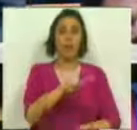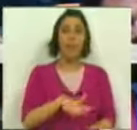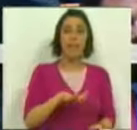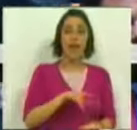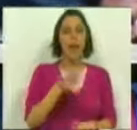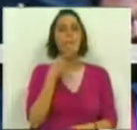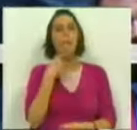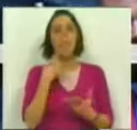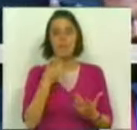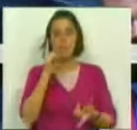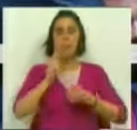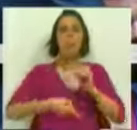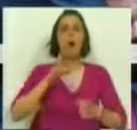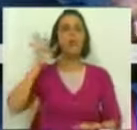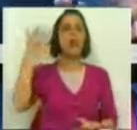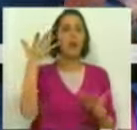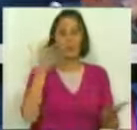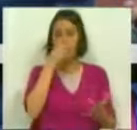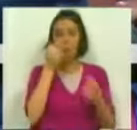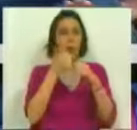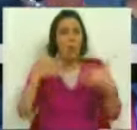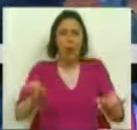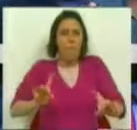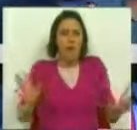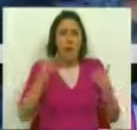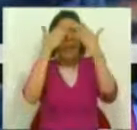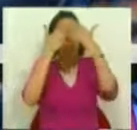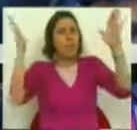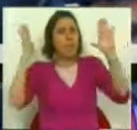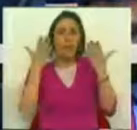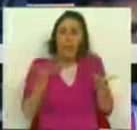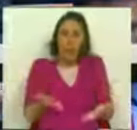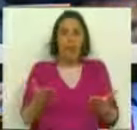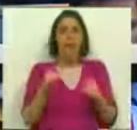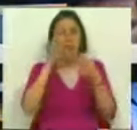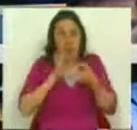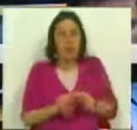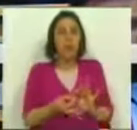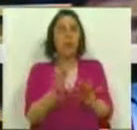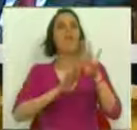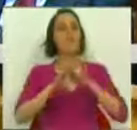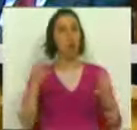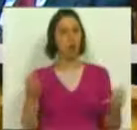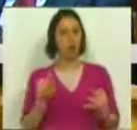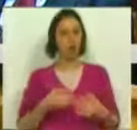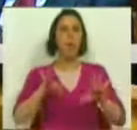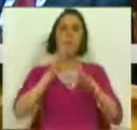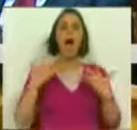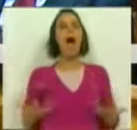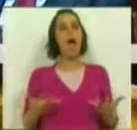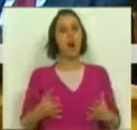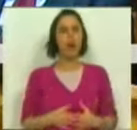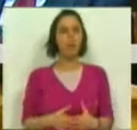domínio para perceber o que tinha acontecido. E não há mal nenhum nisso, é a democracia e esse escrutínio foi feito. Mas